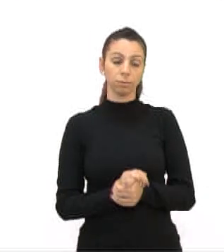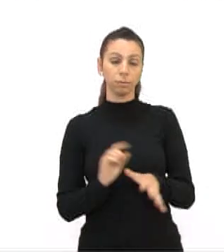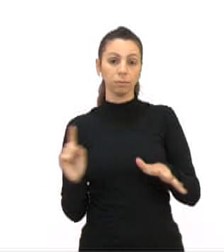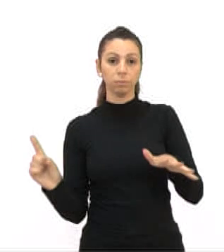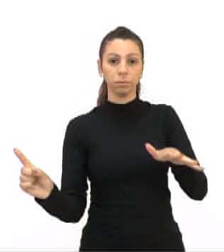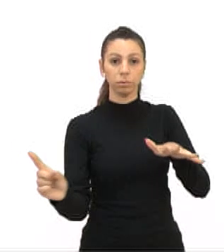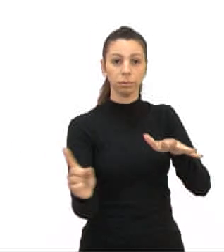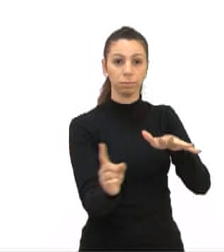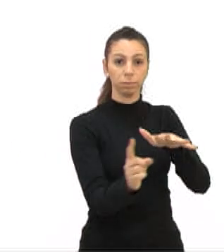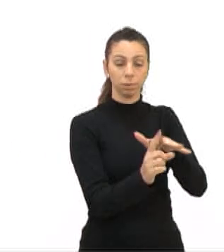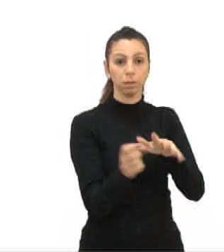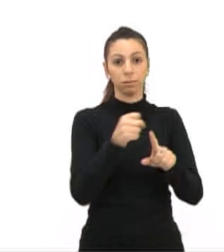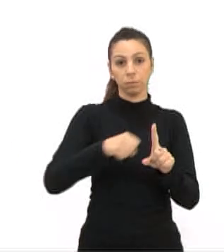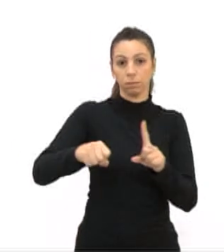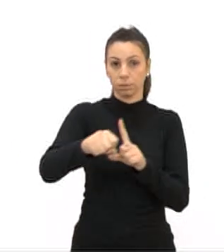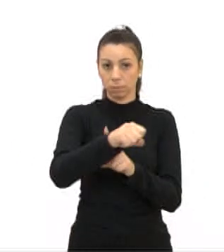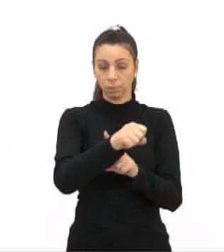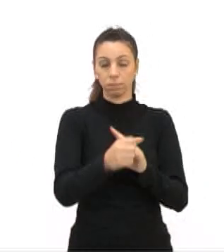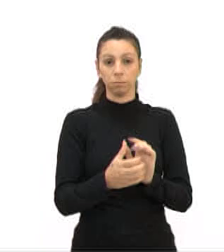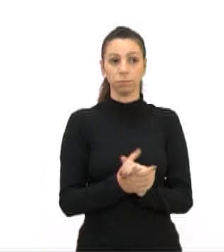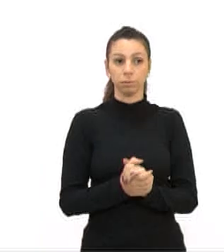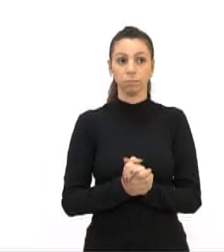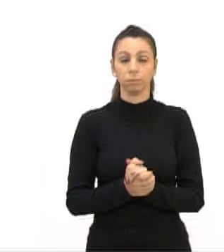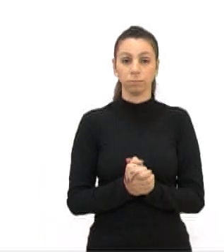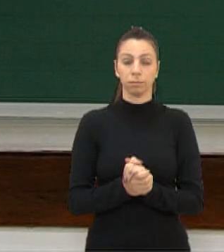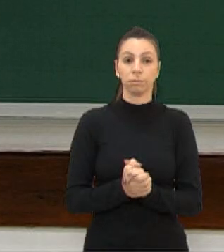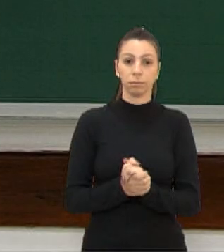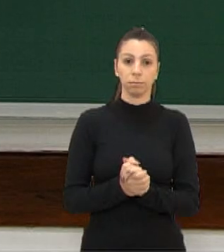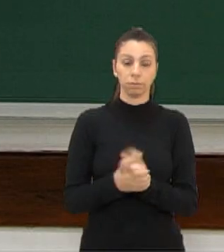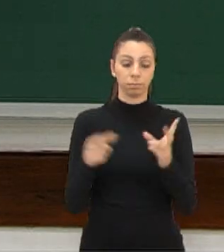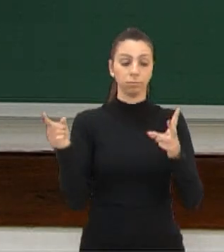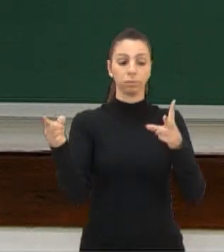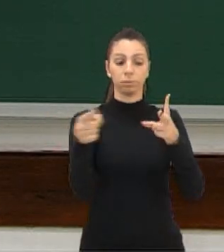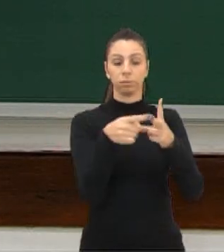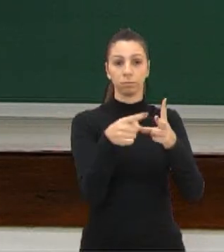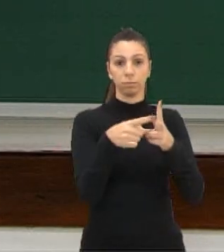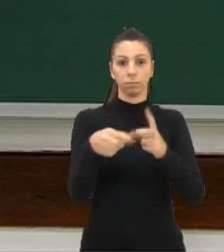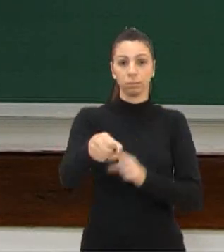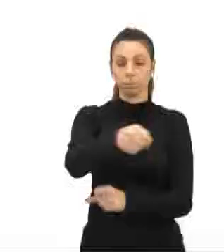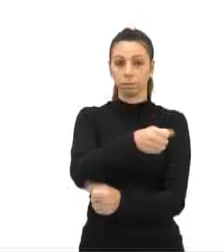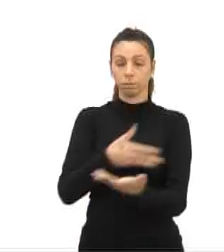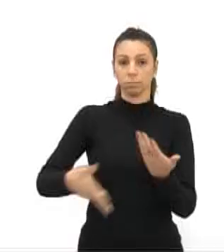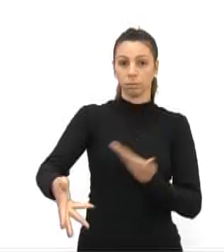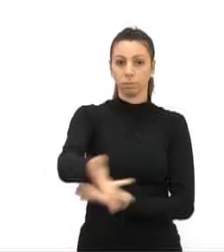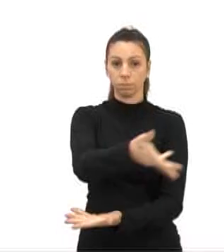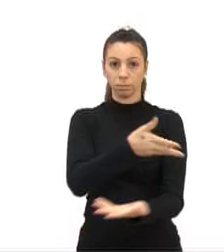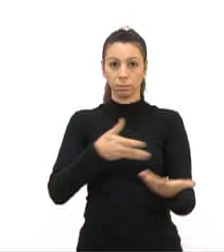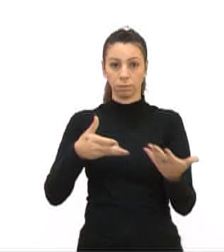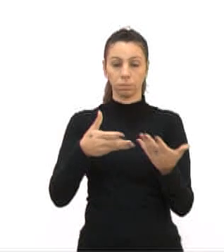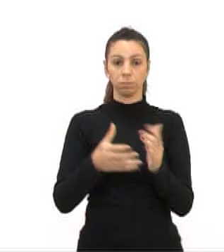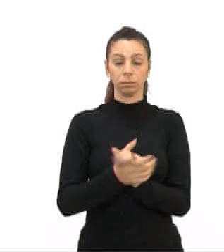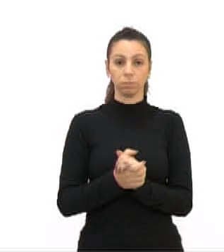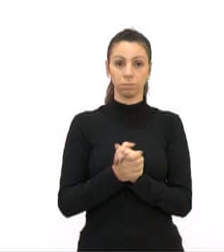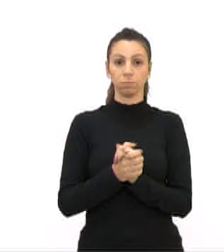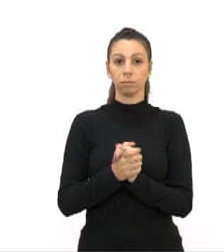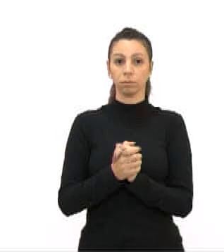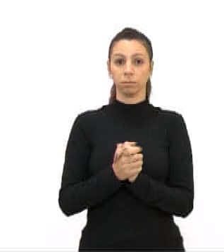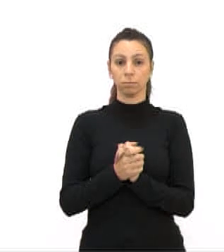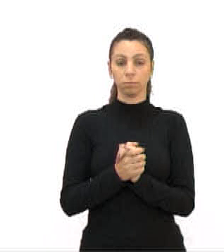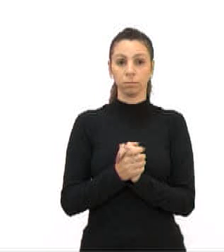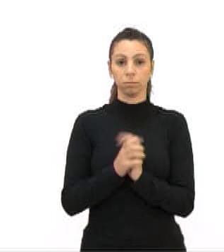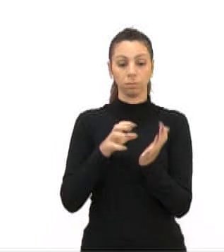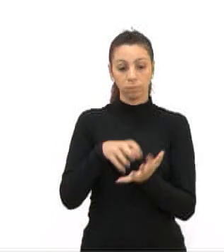sociedade. Em relação à socialização secundária, ocorre de formas mais